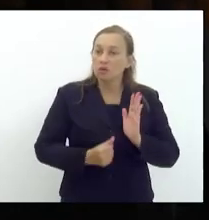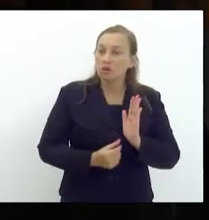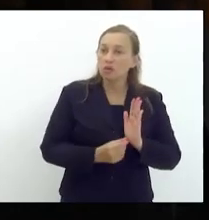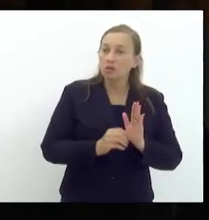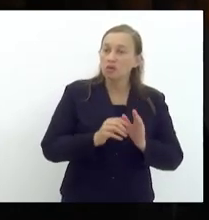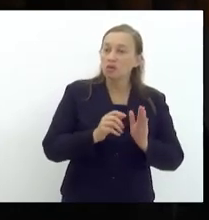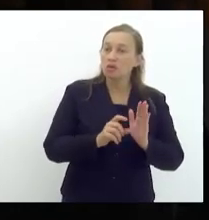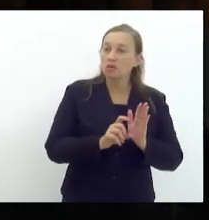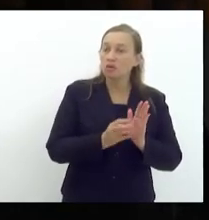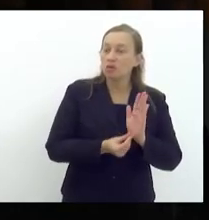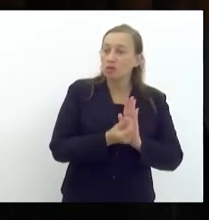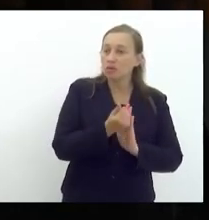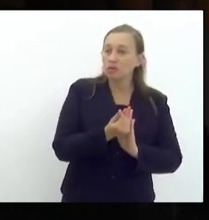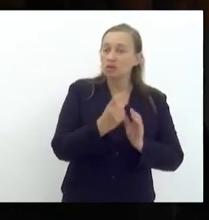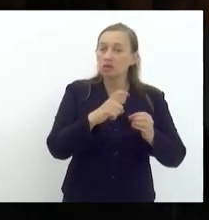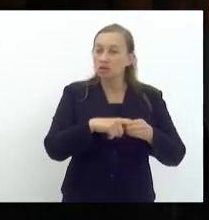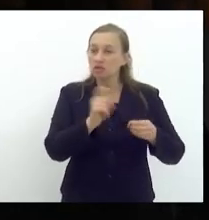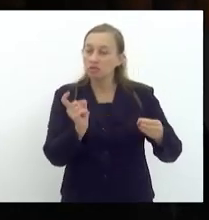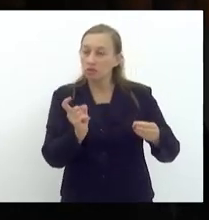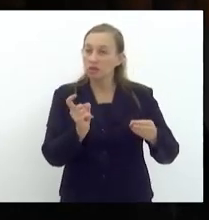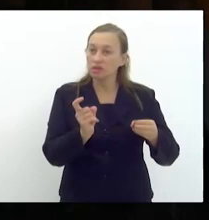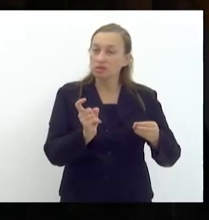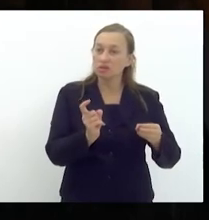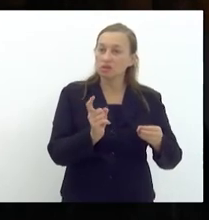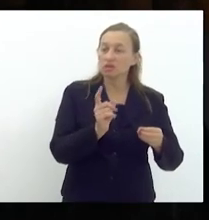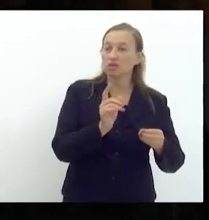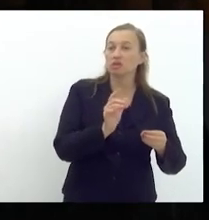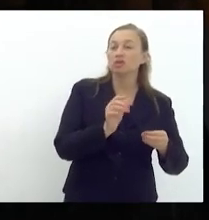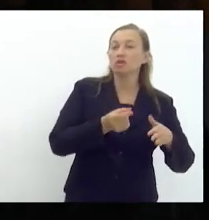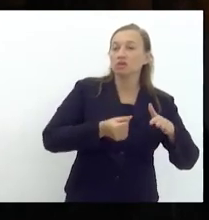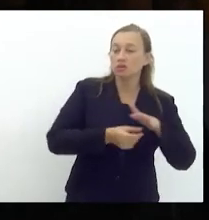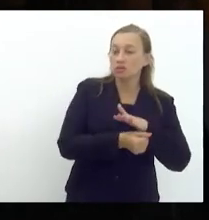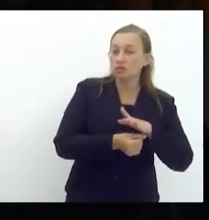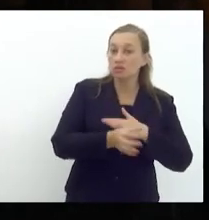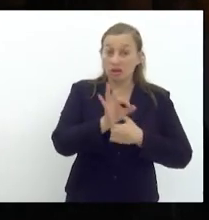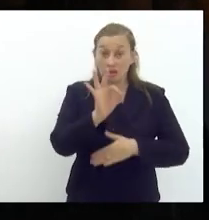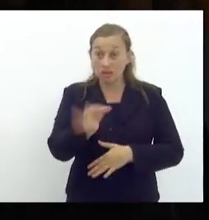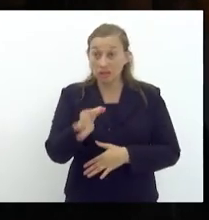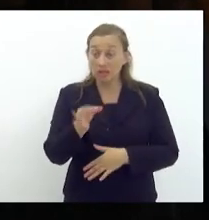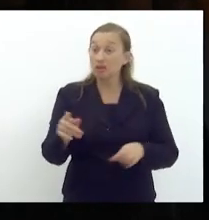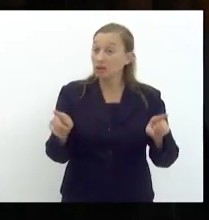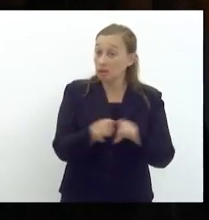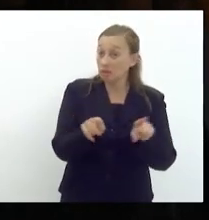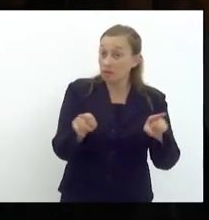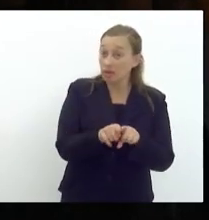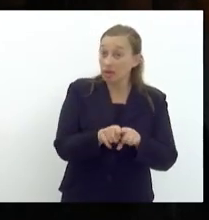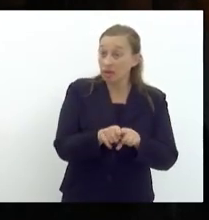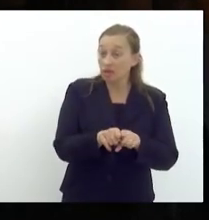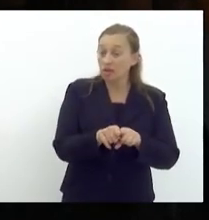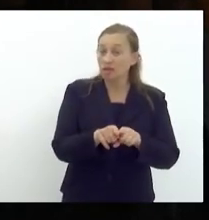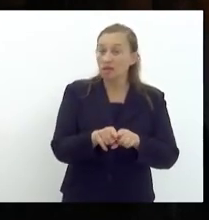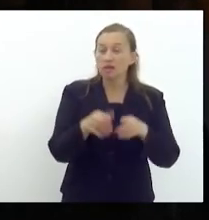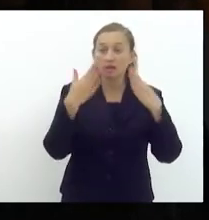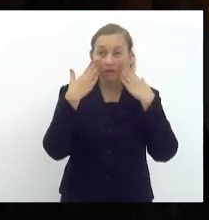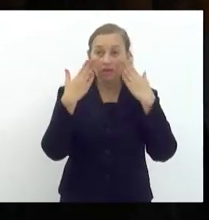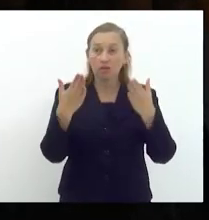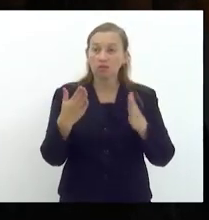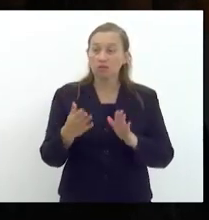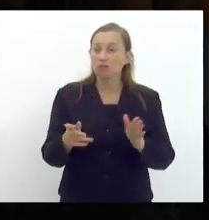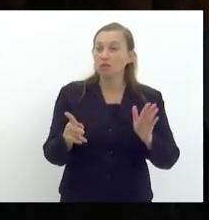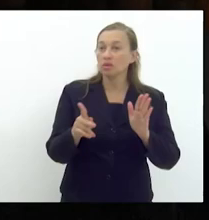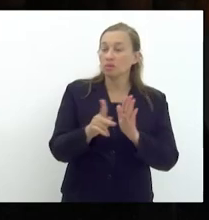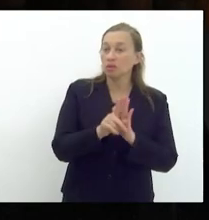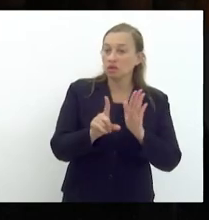a desvinculação de fundos é absolutamente legítima e também a apresentação de um projeto